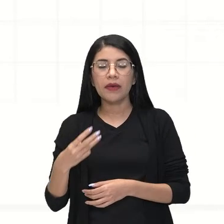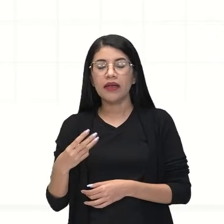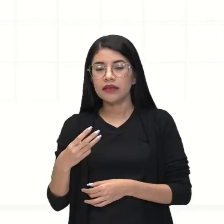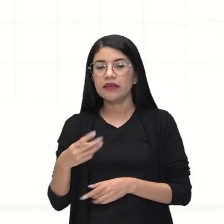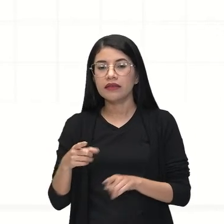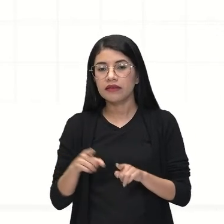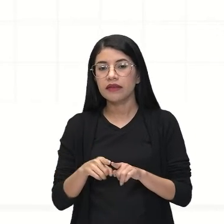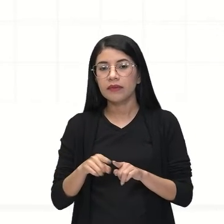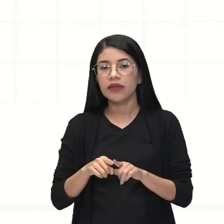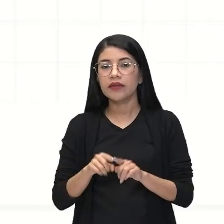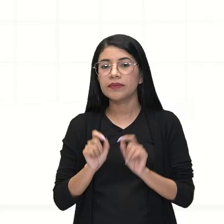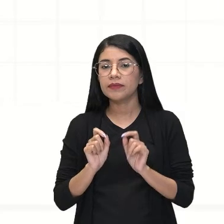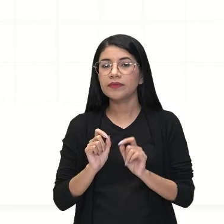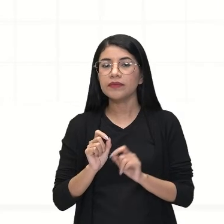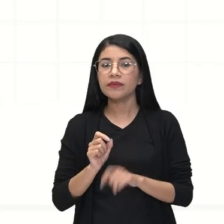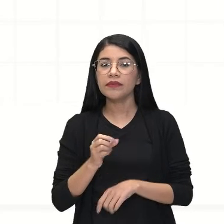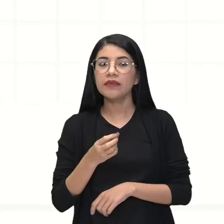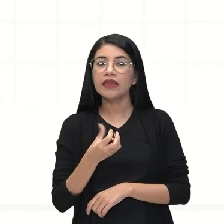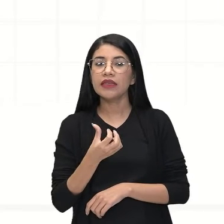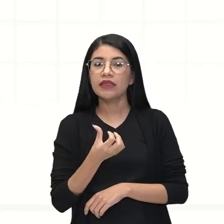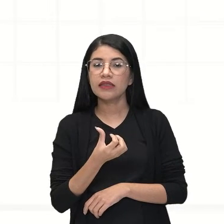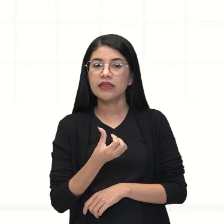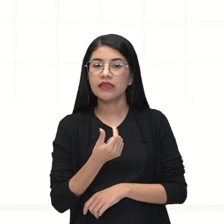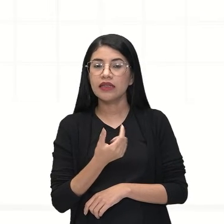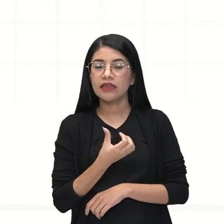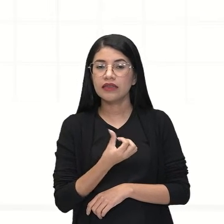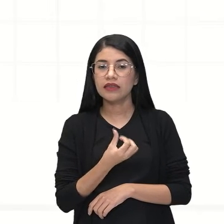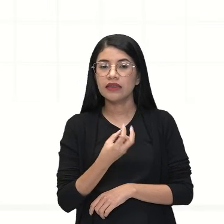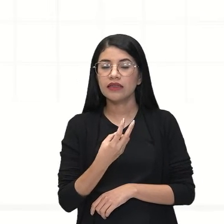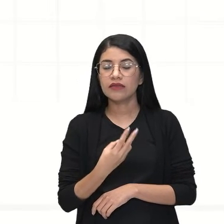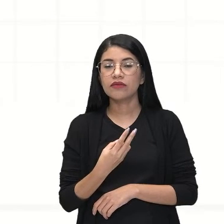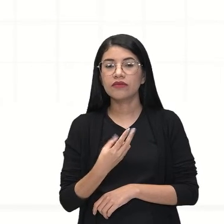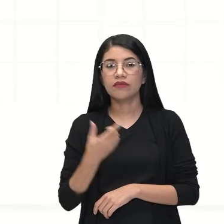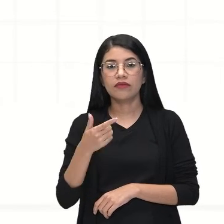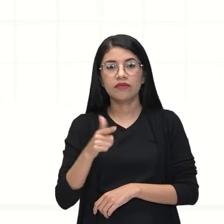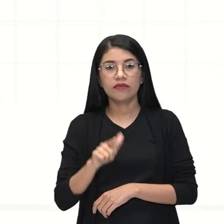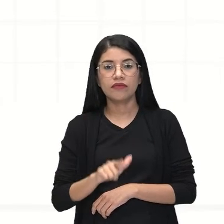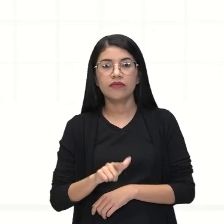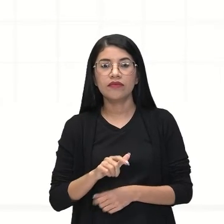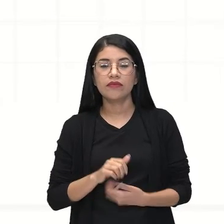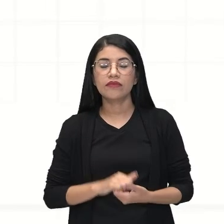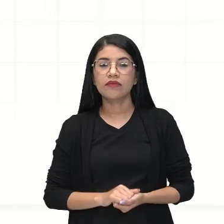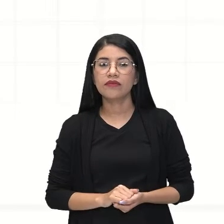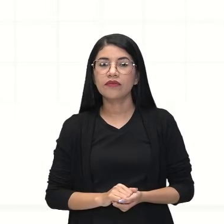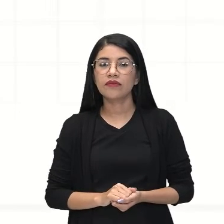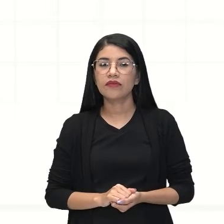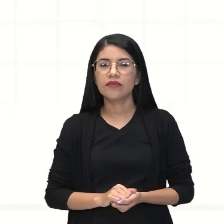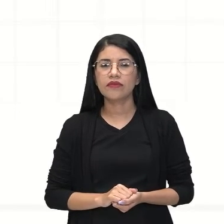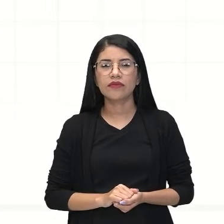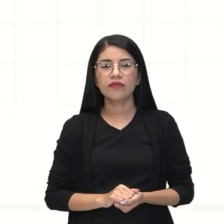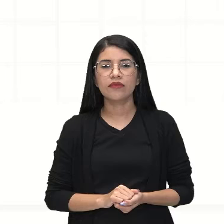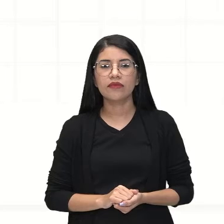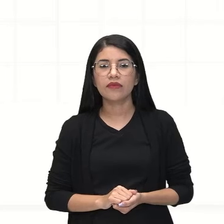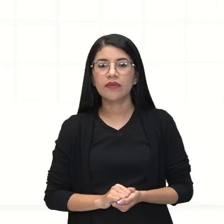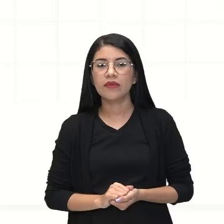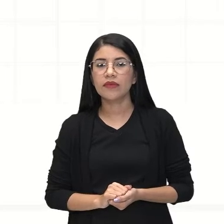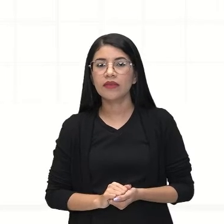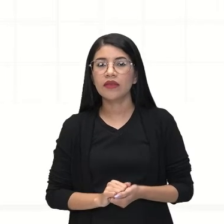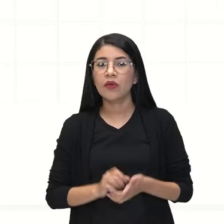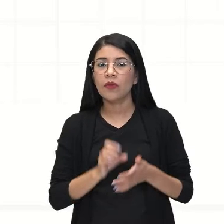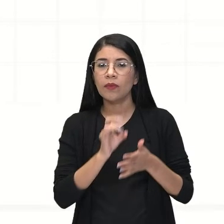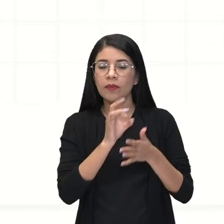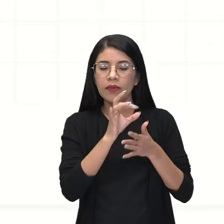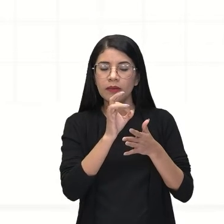3 horas, a gente ia escrever o número 3 62 vezes. né? Se a gente fizesse isso para cada hora,